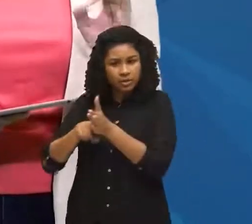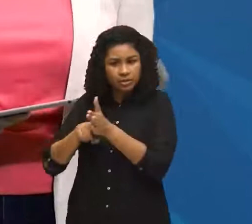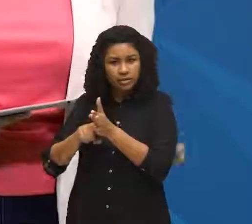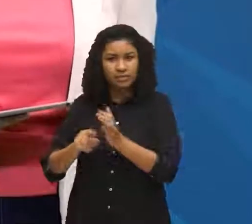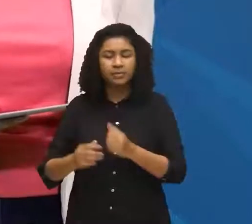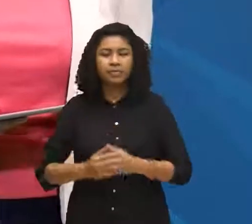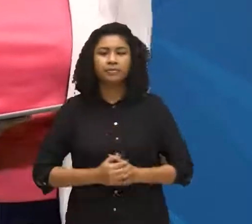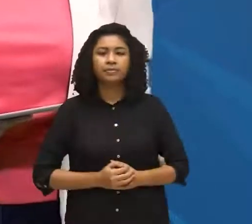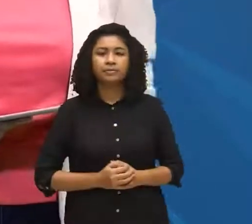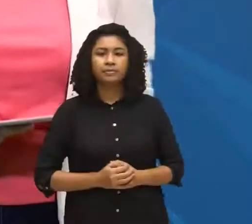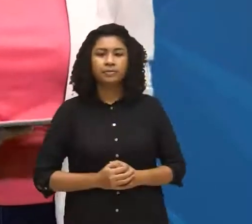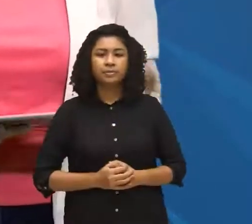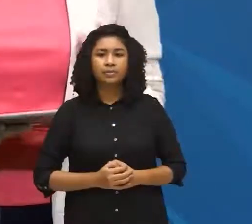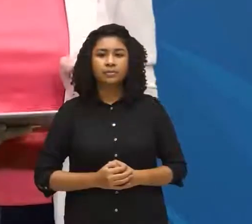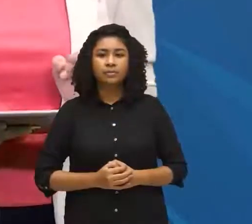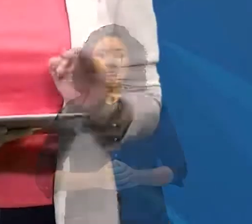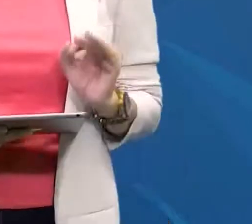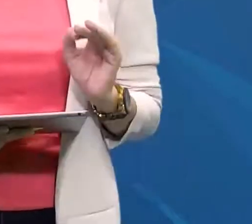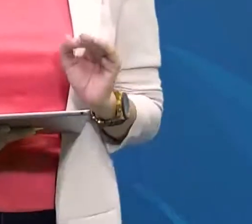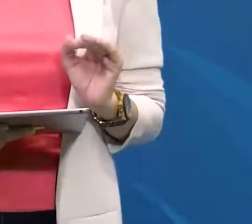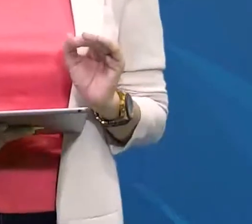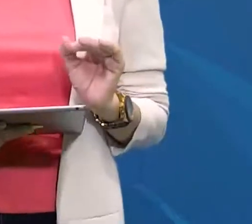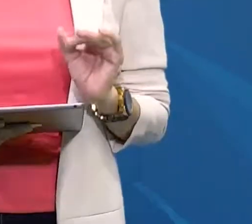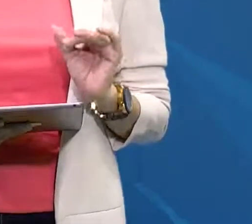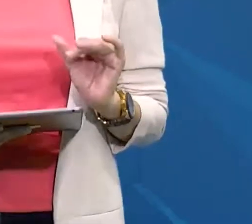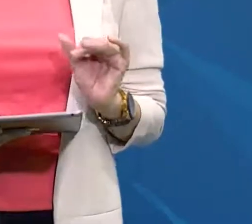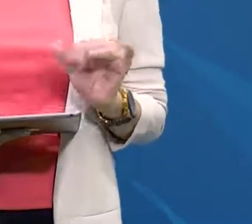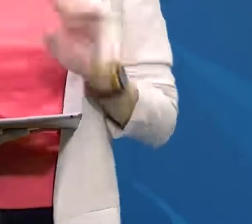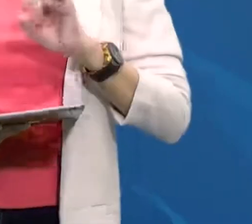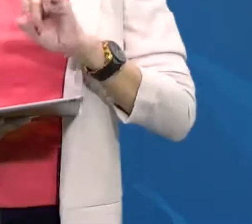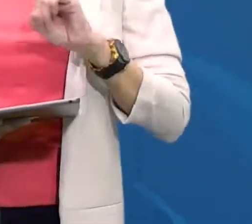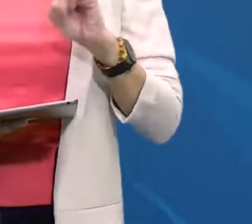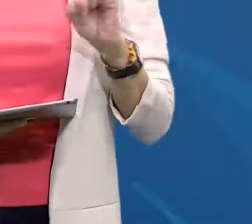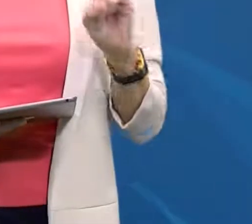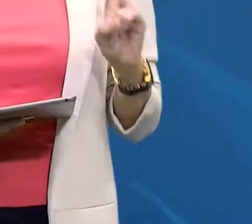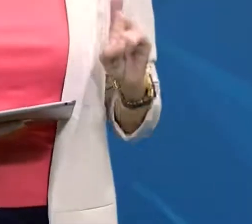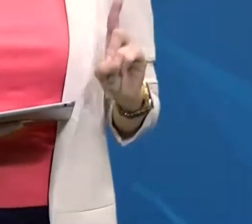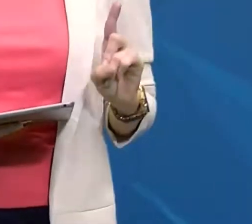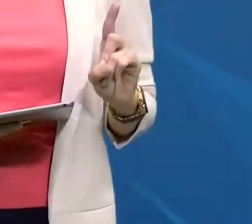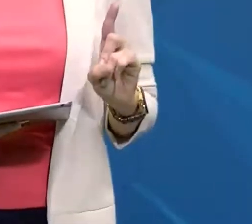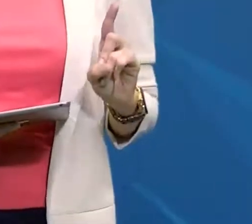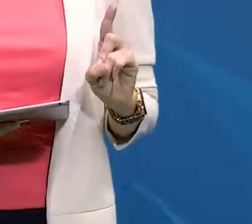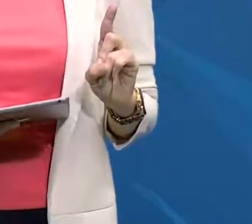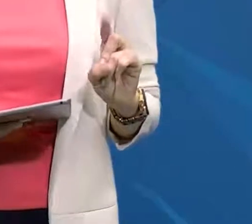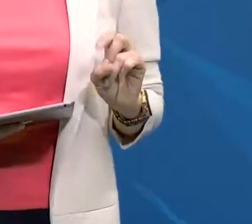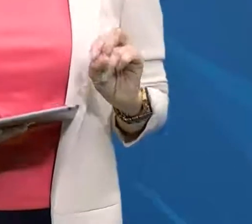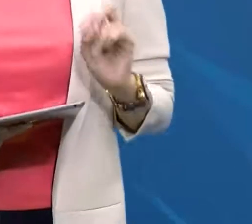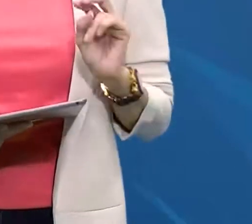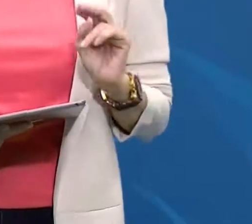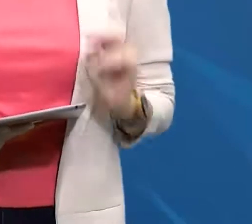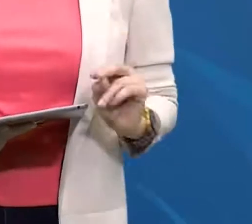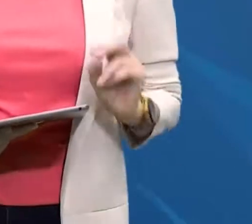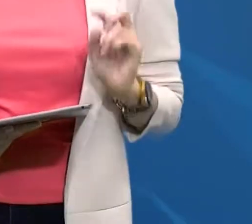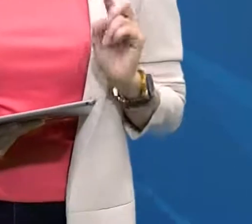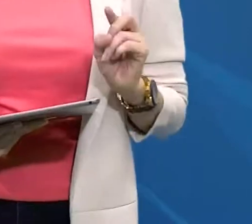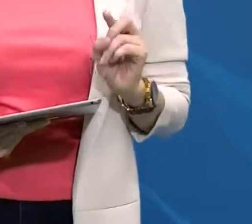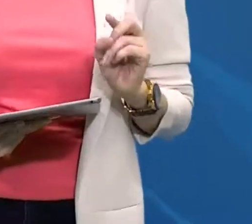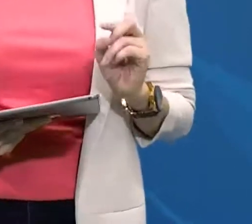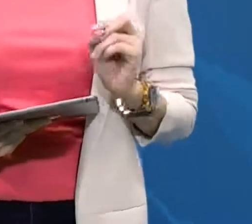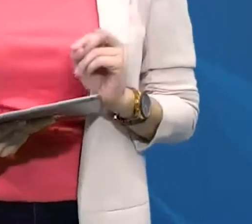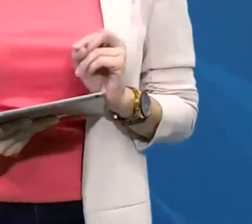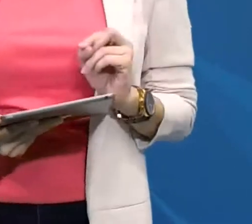Ajude a combater as fake news. E uma das maneiras da gente ajudar é não compartilhando e,